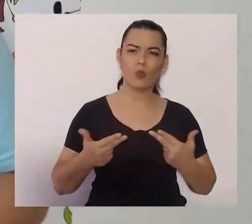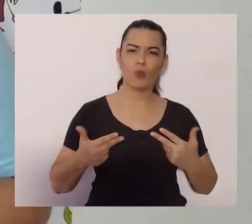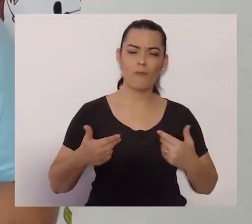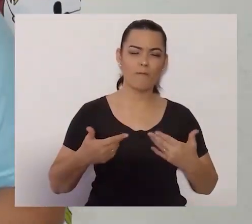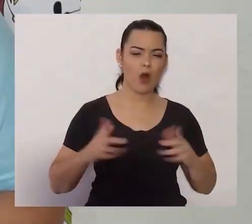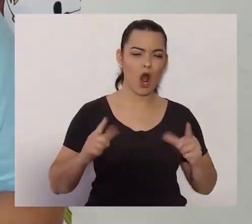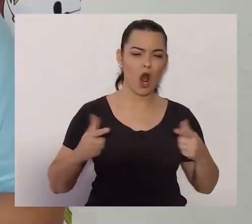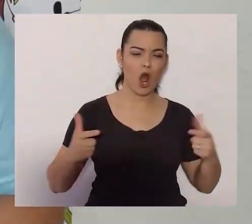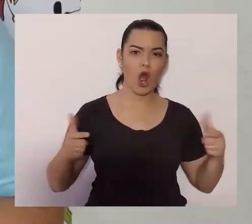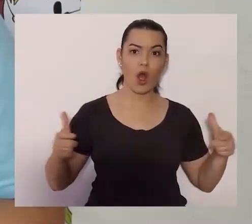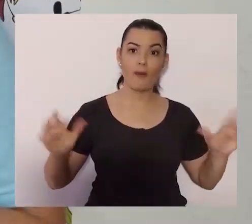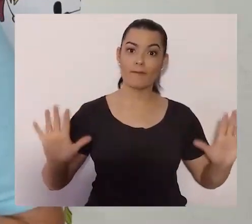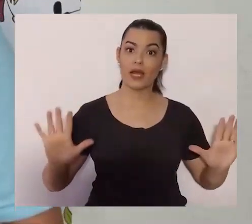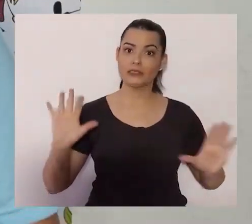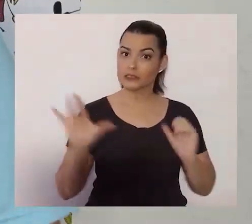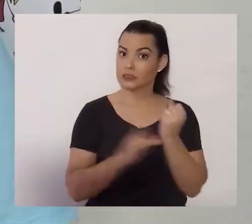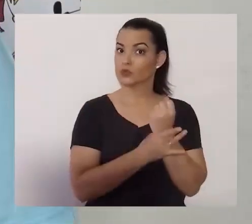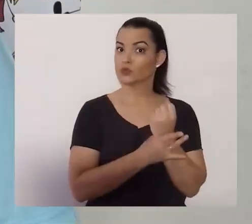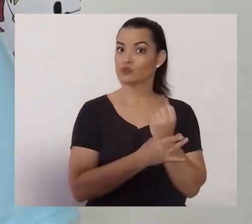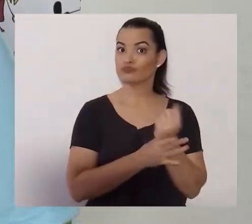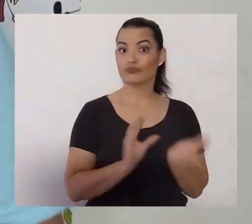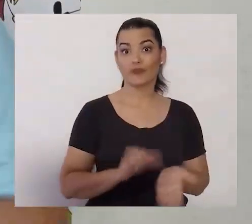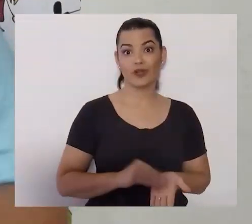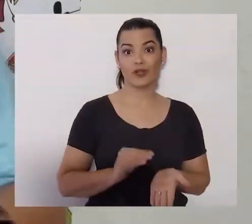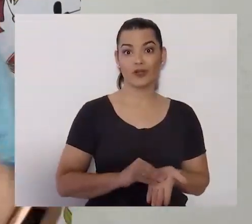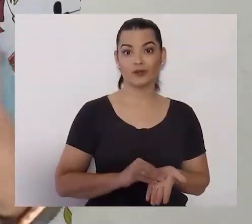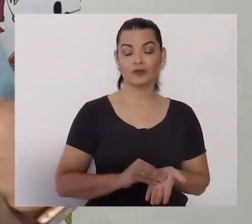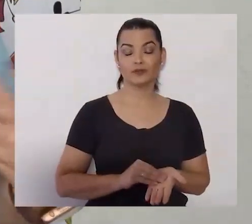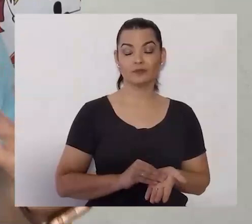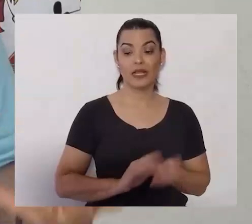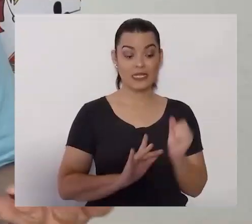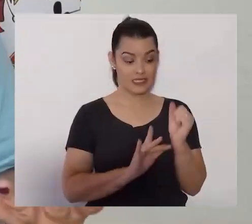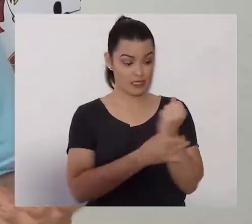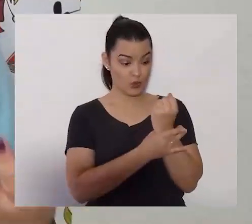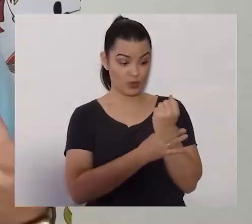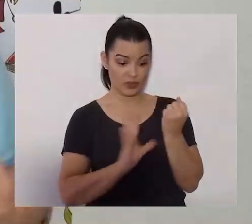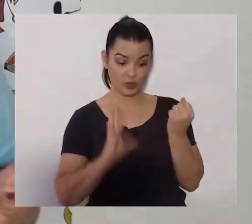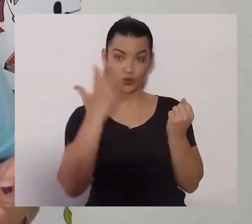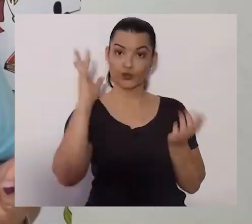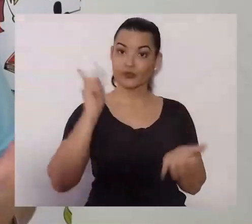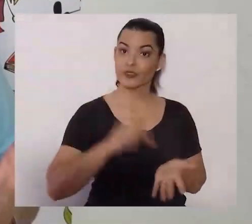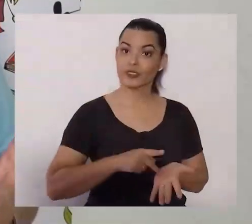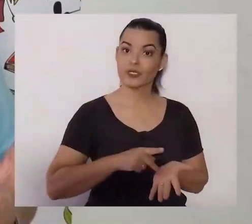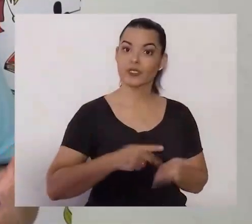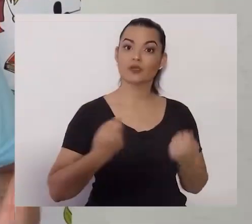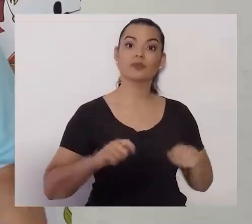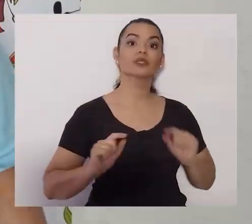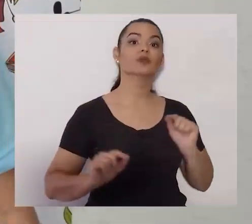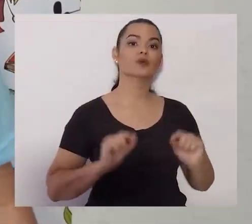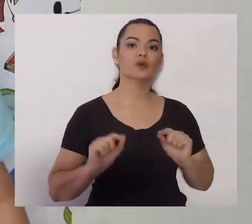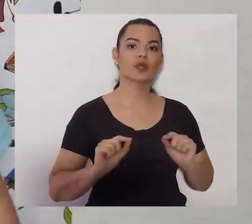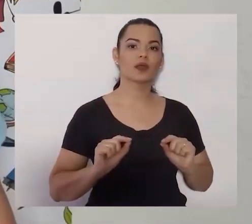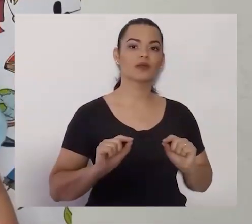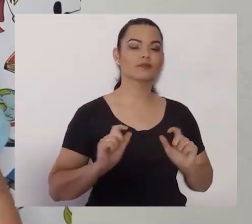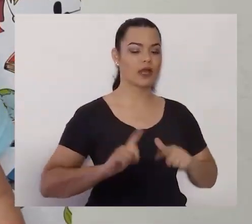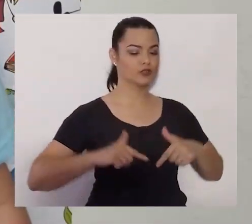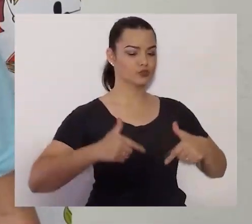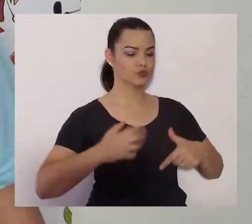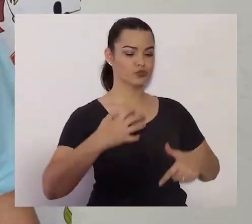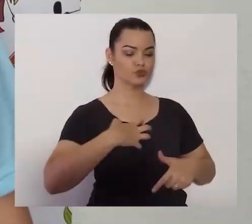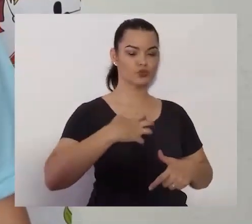pode ser considerado totalmente seguro. Para que essa segurança ela aconteça, as